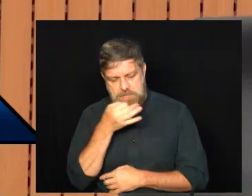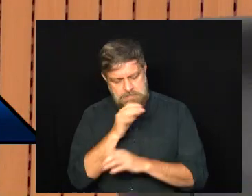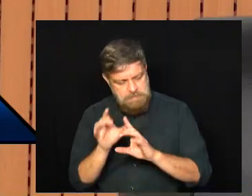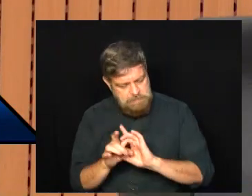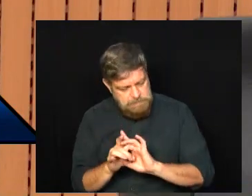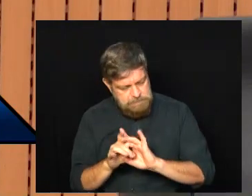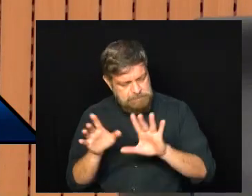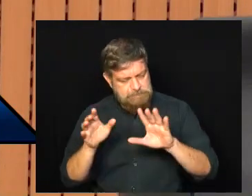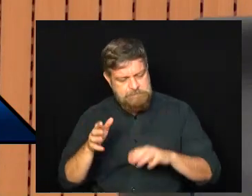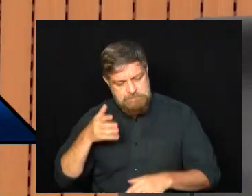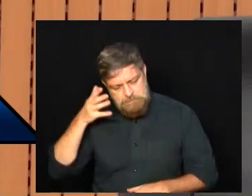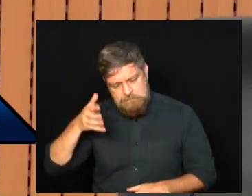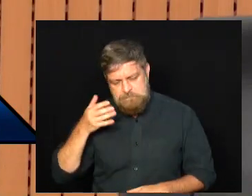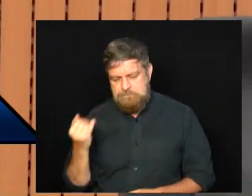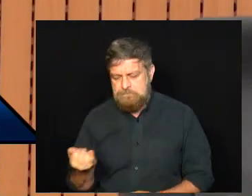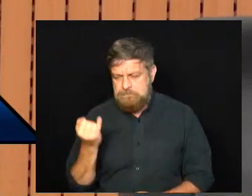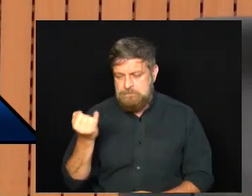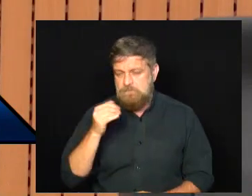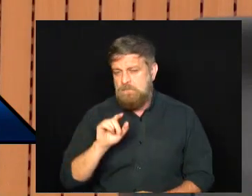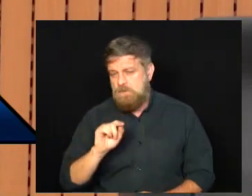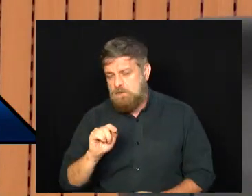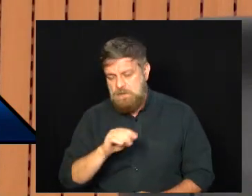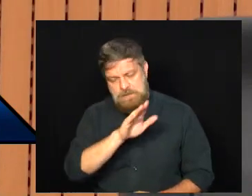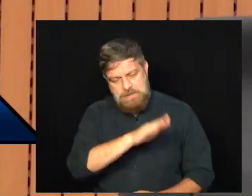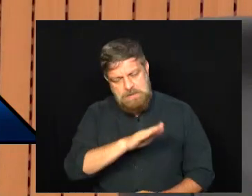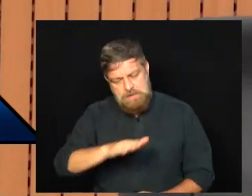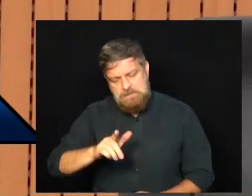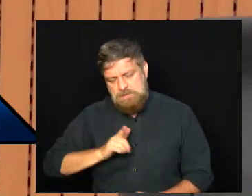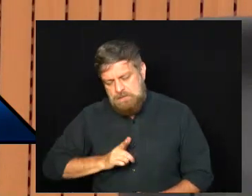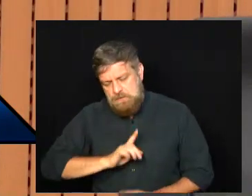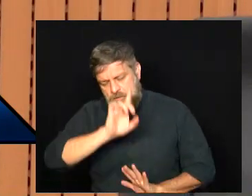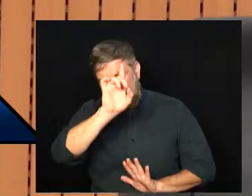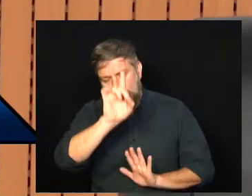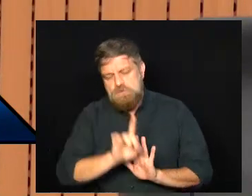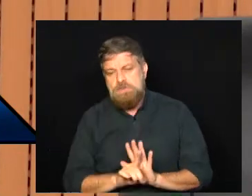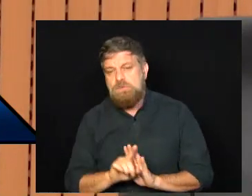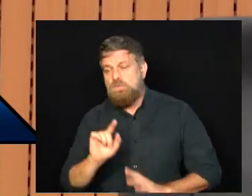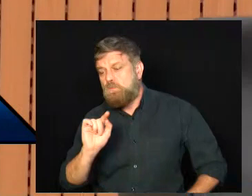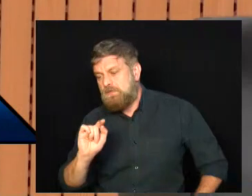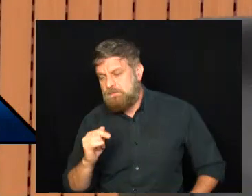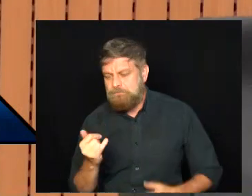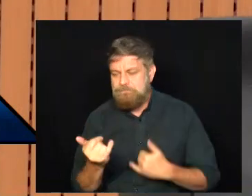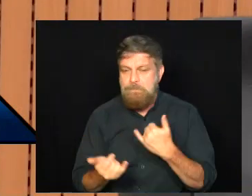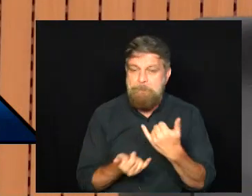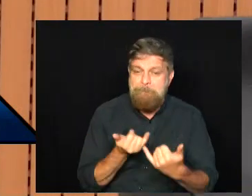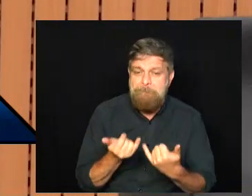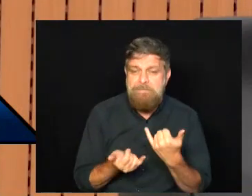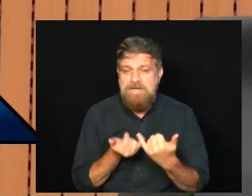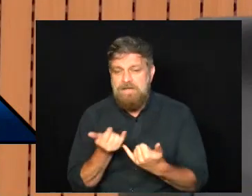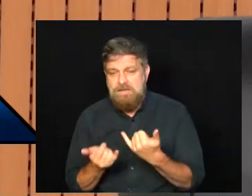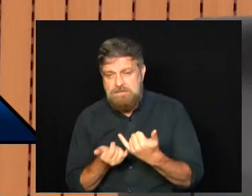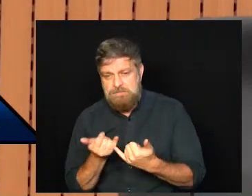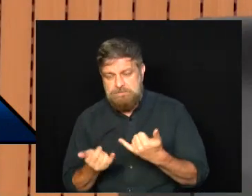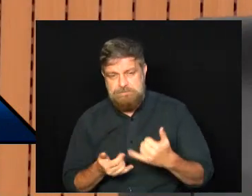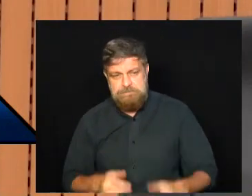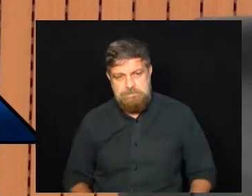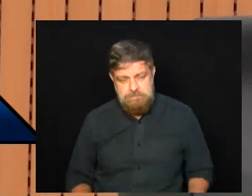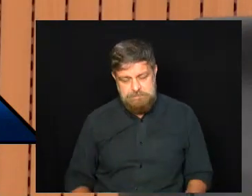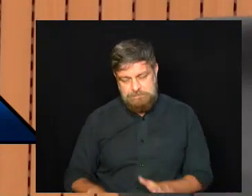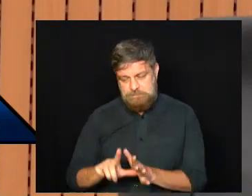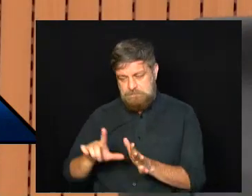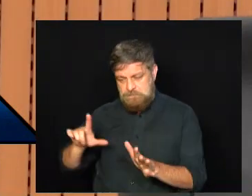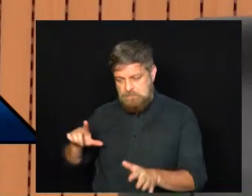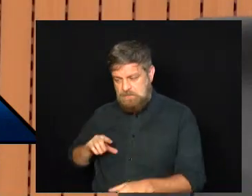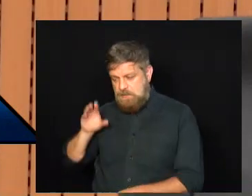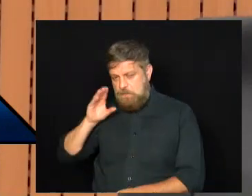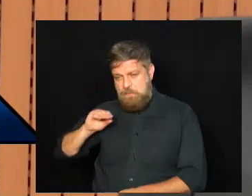de relevância, que é o direito das nossas crianças do brincar. Antes da senhora ter a fala, eu vou